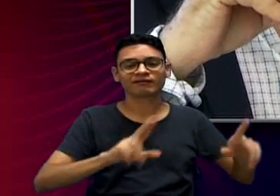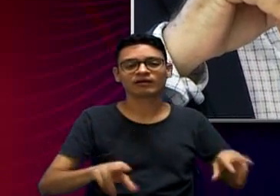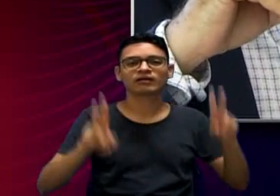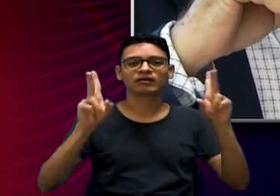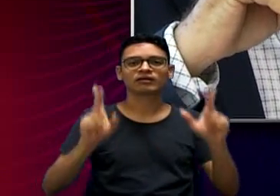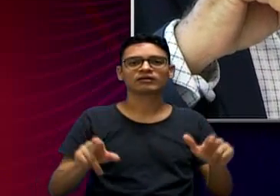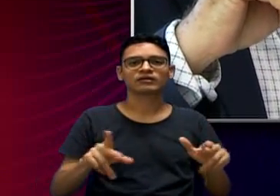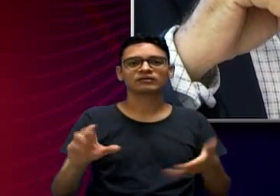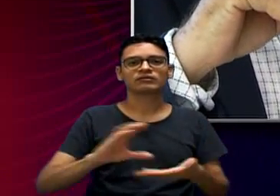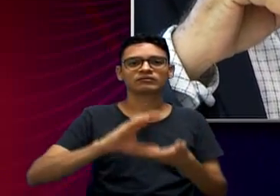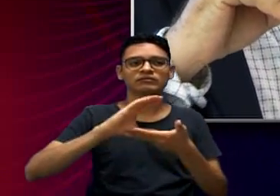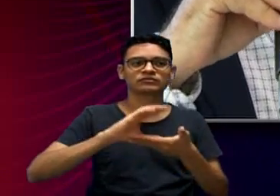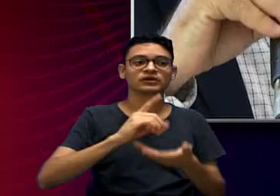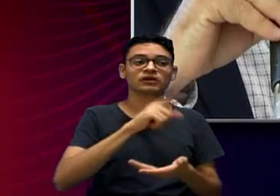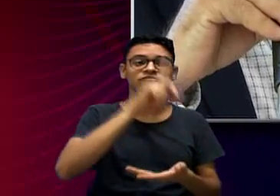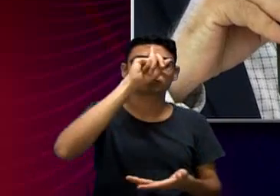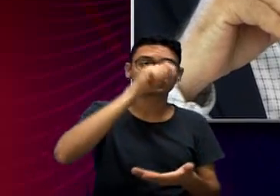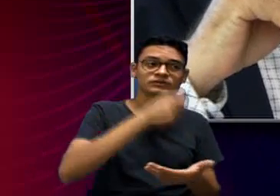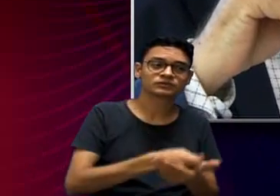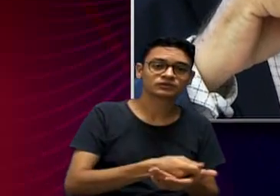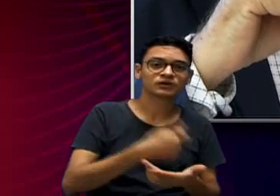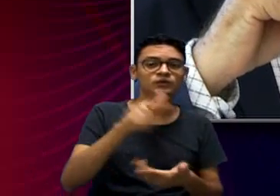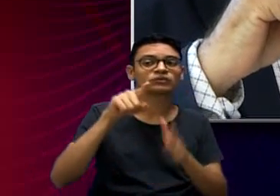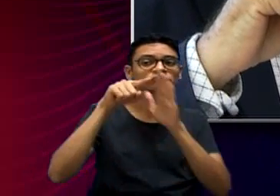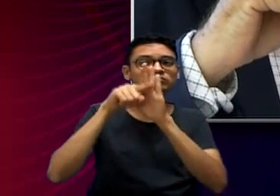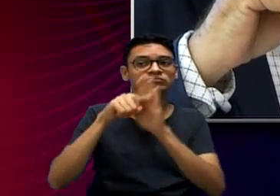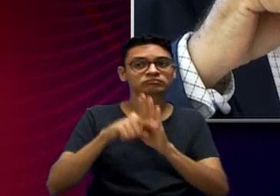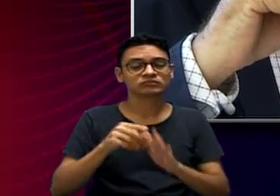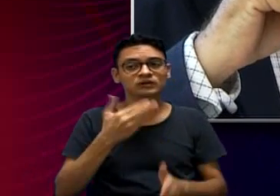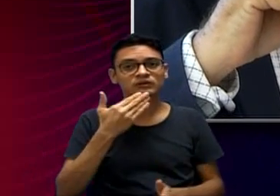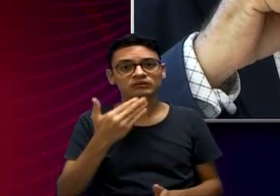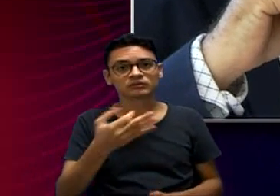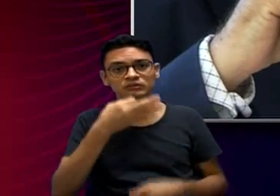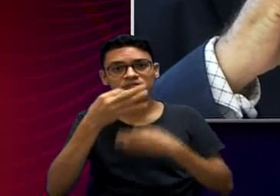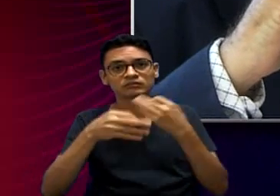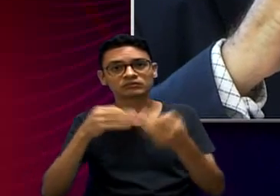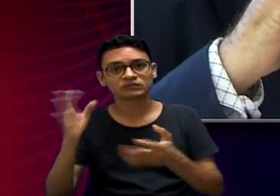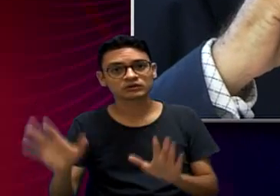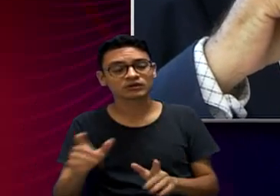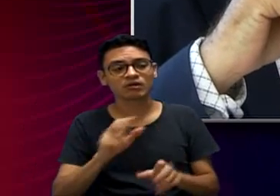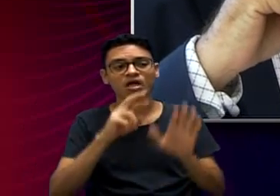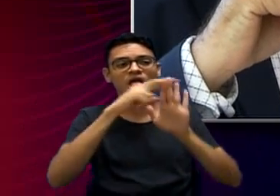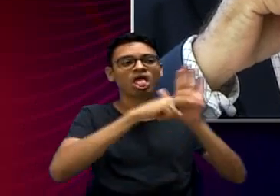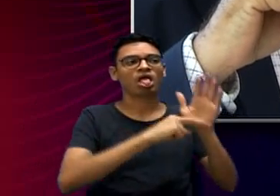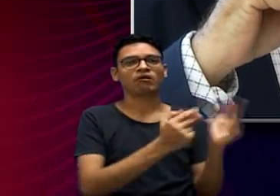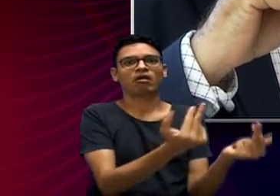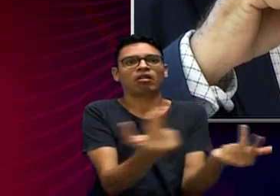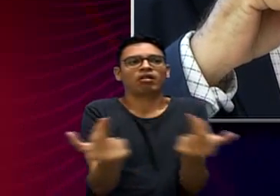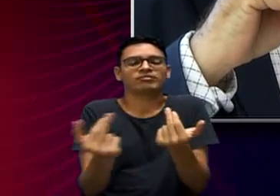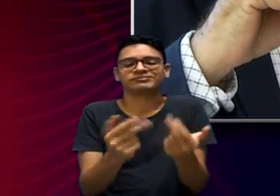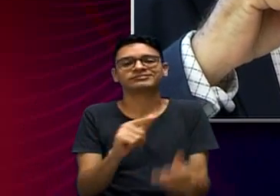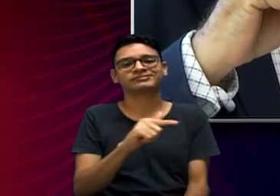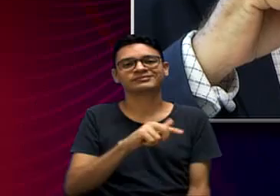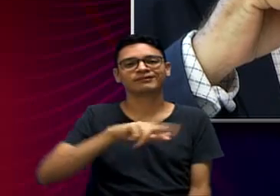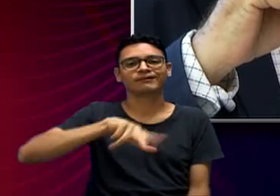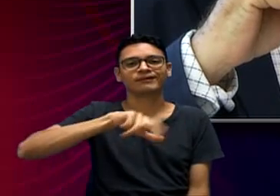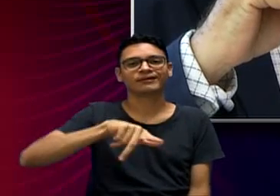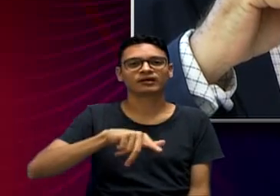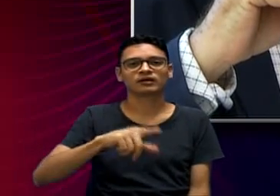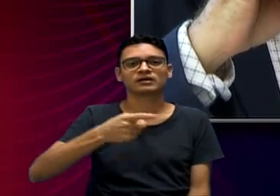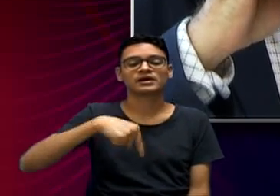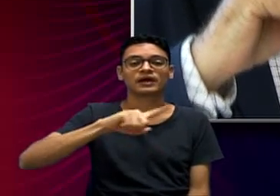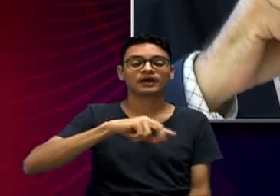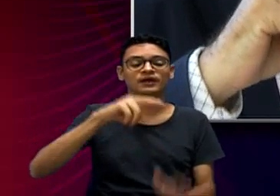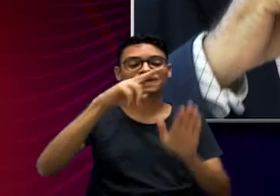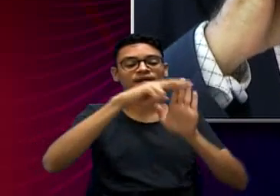dos conselhos. Um é deliberativo, outro é consultivo. A regra não é geral para todos. Né? A regra geral é que nós não podemos